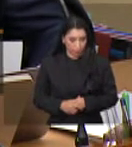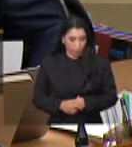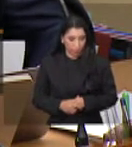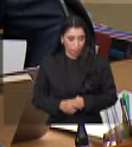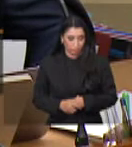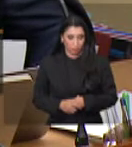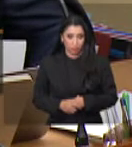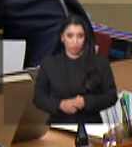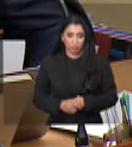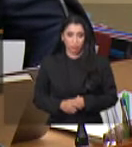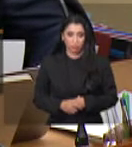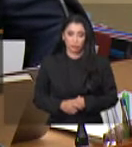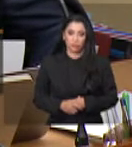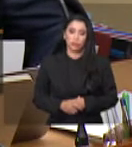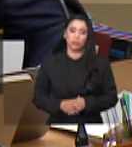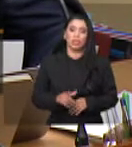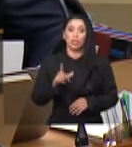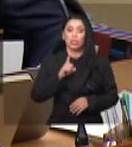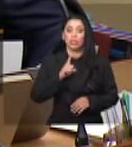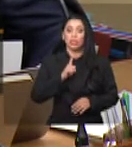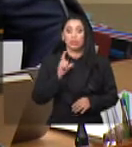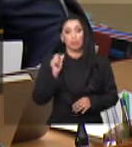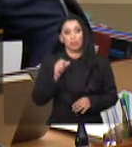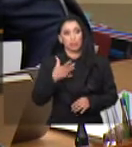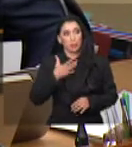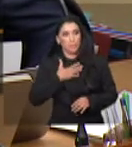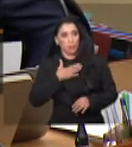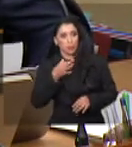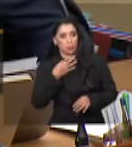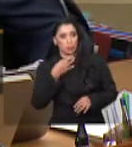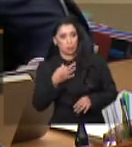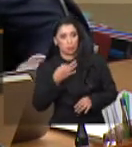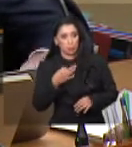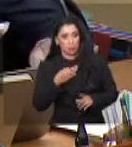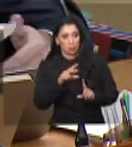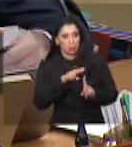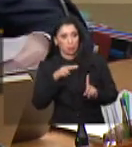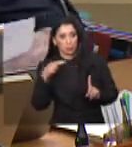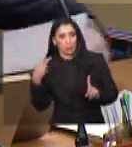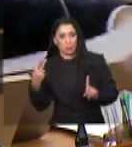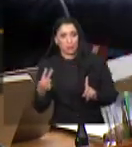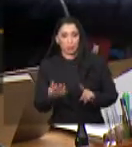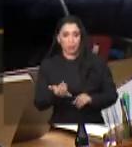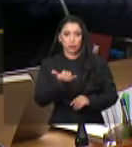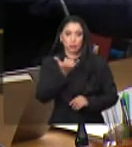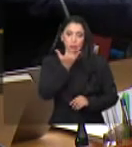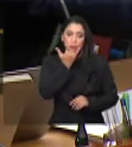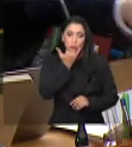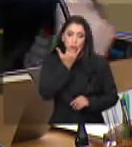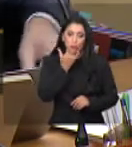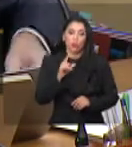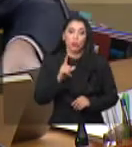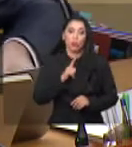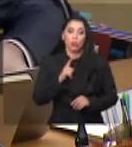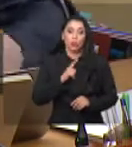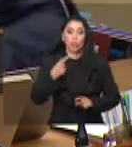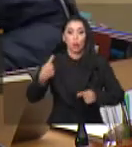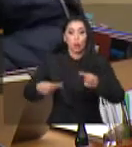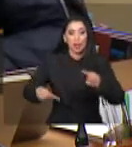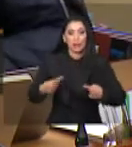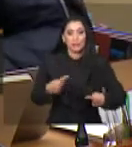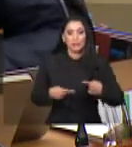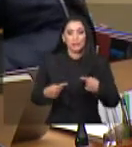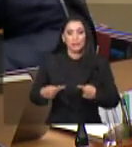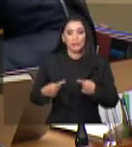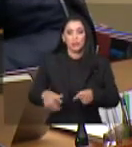nós estaríamos abrindo sob a minha perspectiva e com a devida vênia um campo de discussão